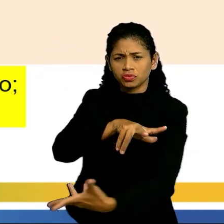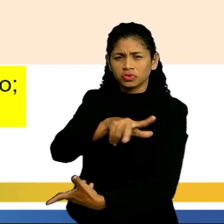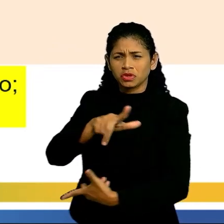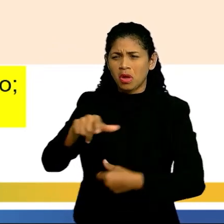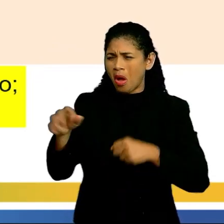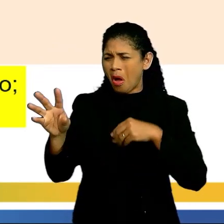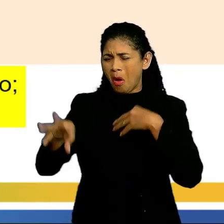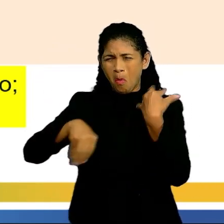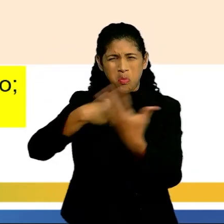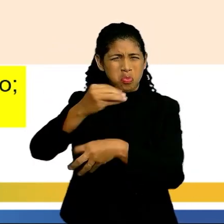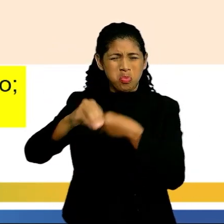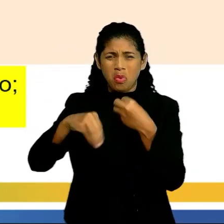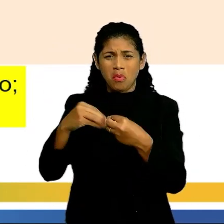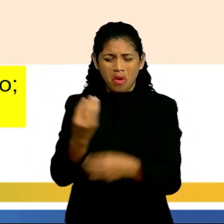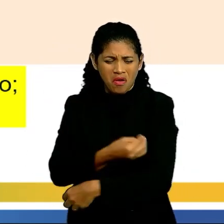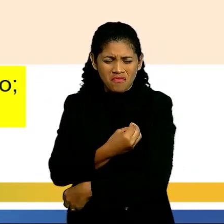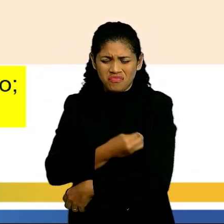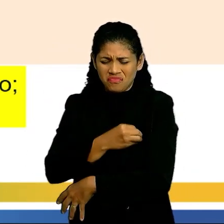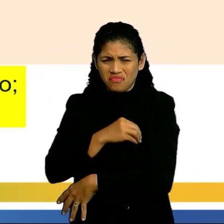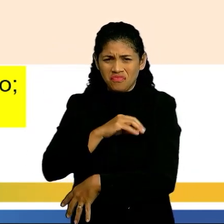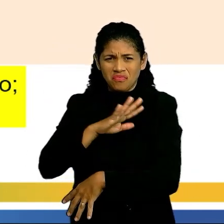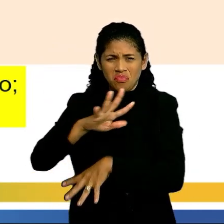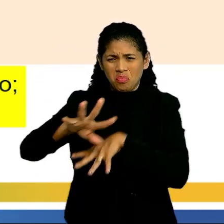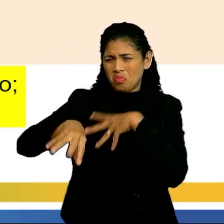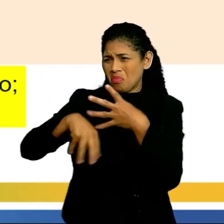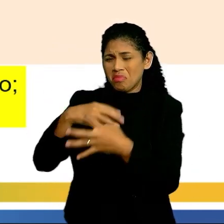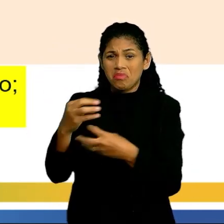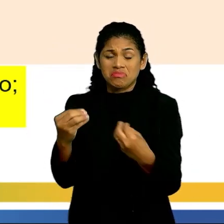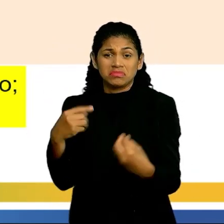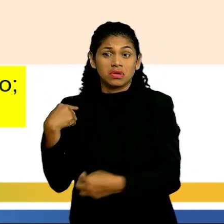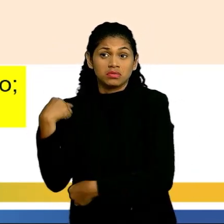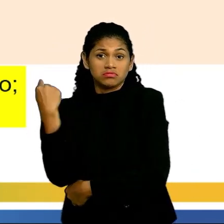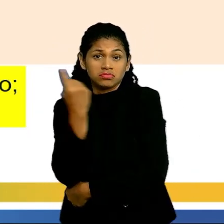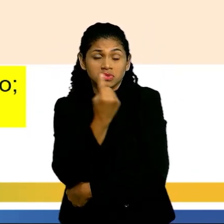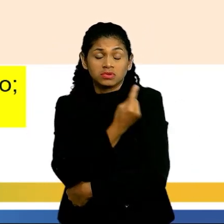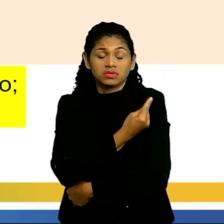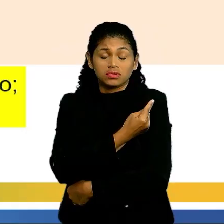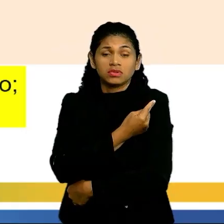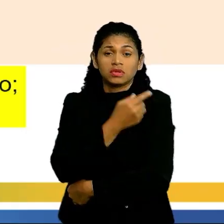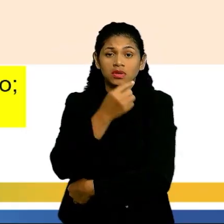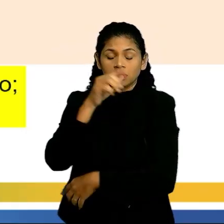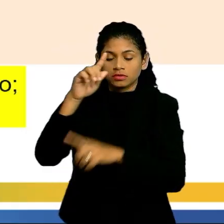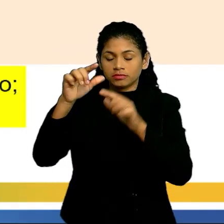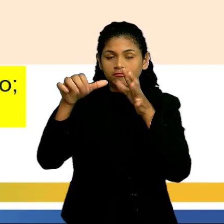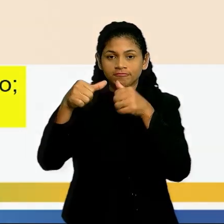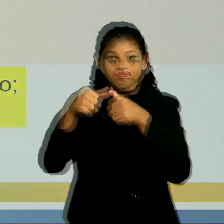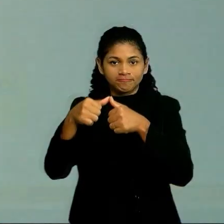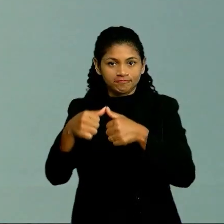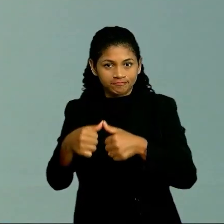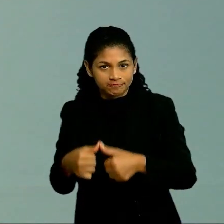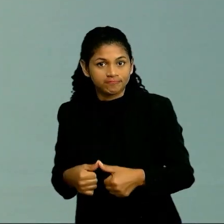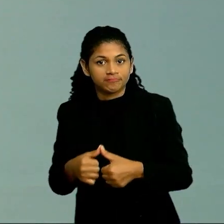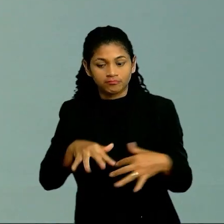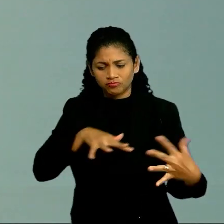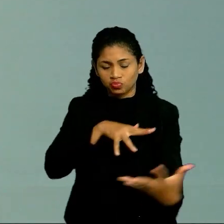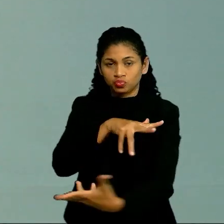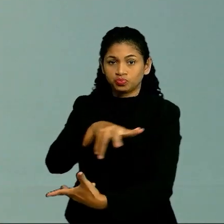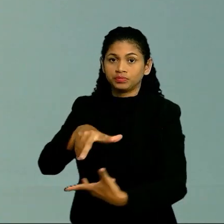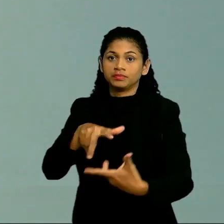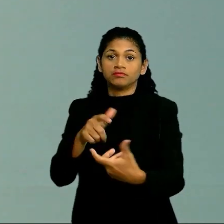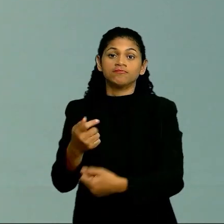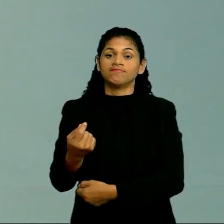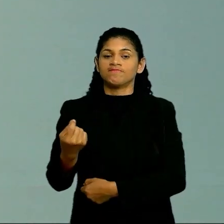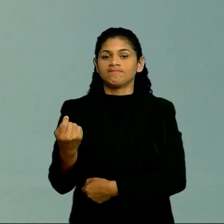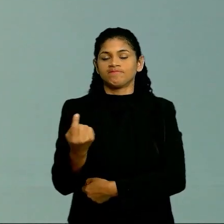a vida é um transtorno, existe o acaso e nós estamos no mundo sozinhos. Então, por que o universo é caótico?